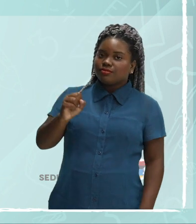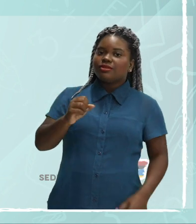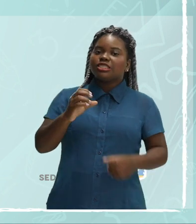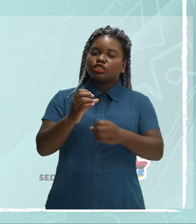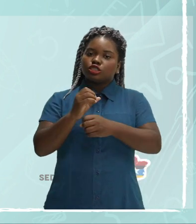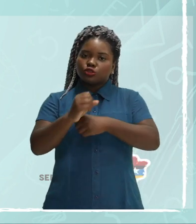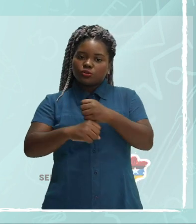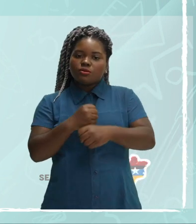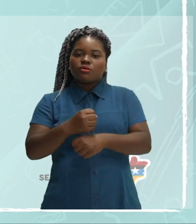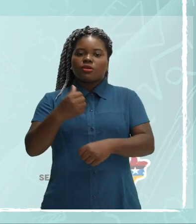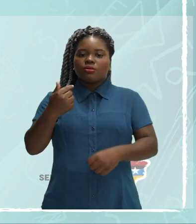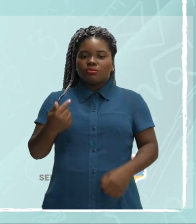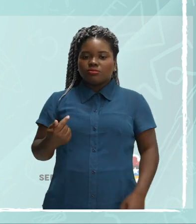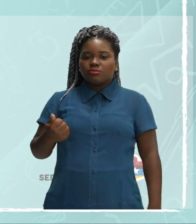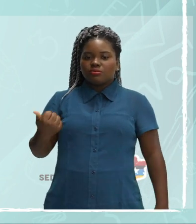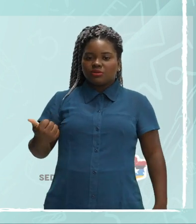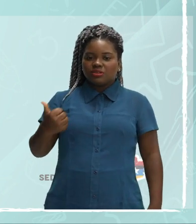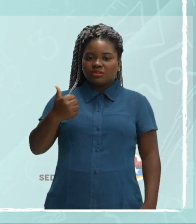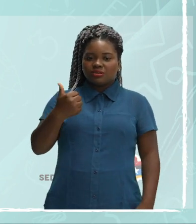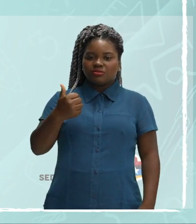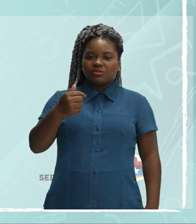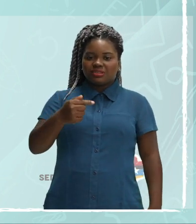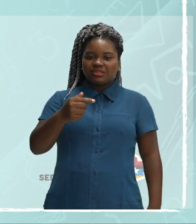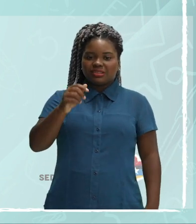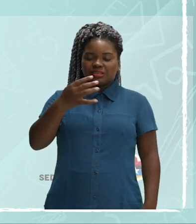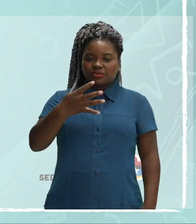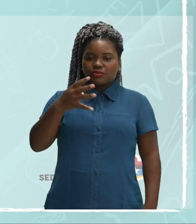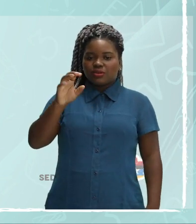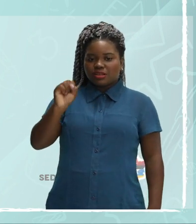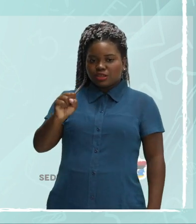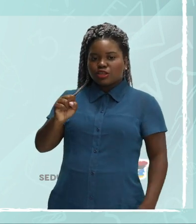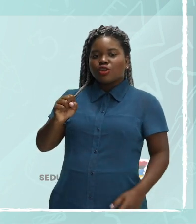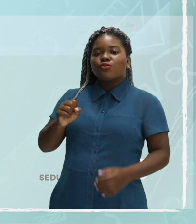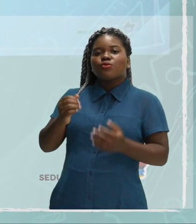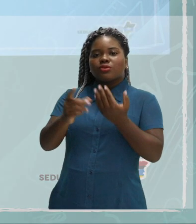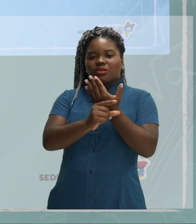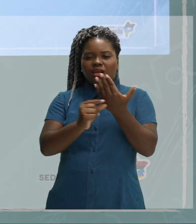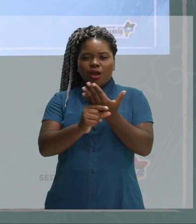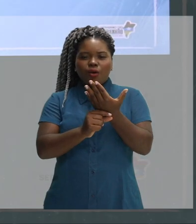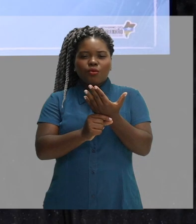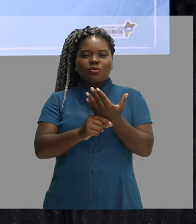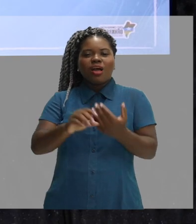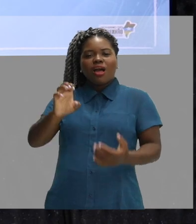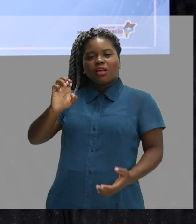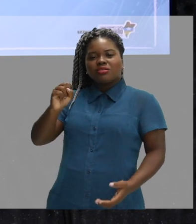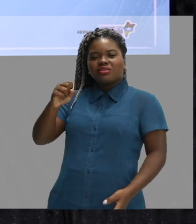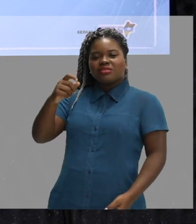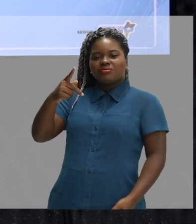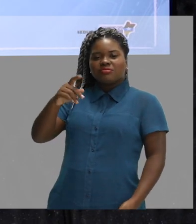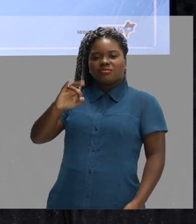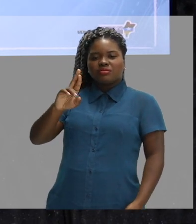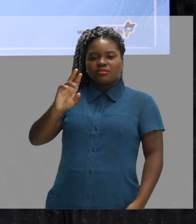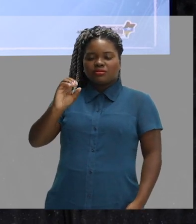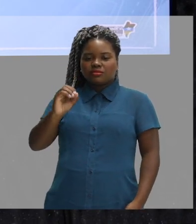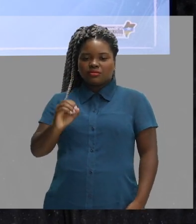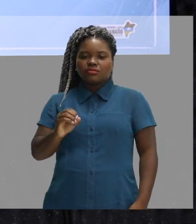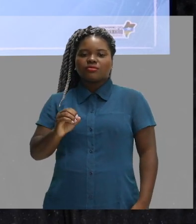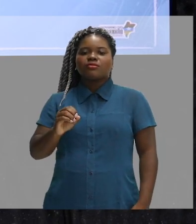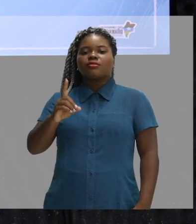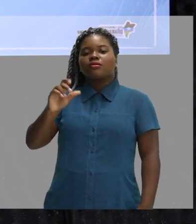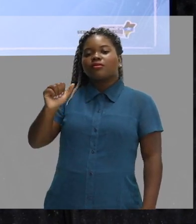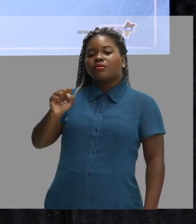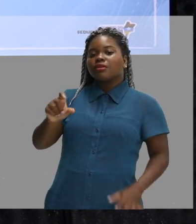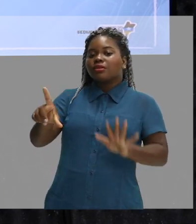1748. Nessa obra, O Espírito das Leis, a ideia central do livro é o que a gente chama hoje